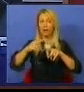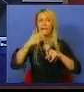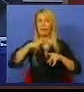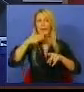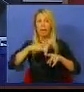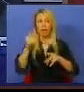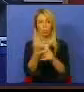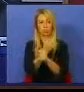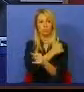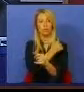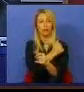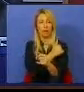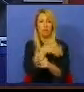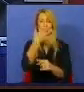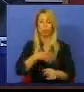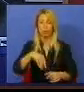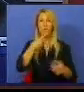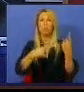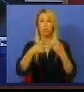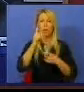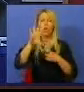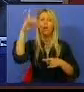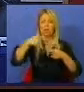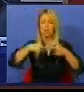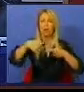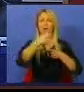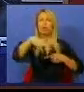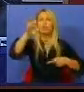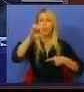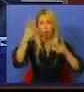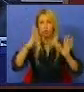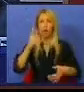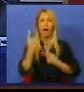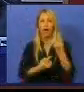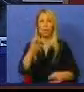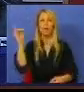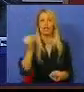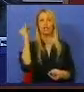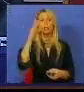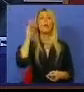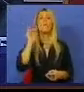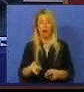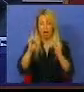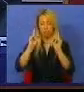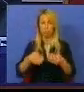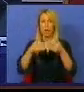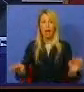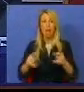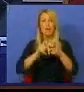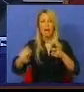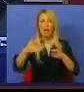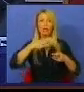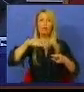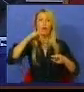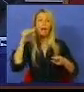perguntar o que é que aconteceu ao longo de 2008, se já conseguiu que alguma instituição bancária abrisse essas linhas de crédito, se está previsto alguma